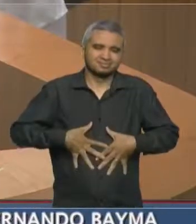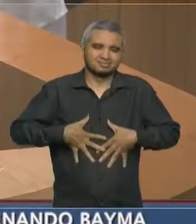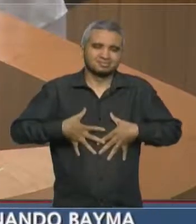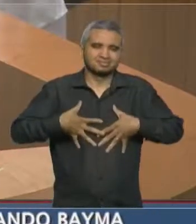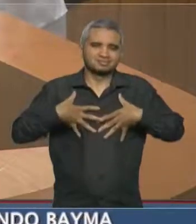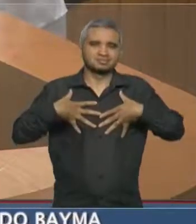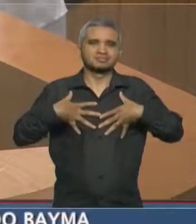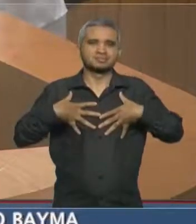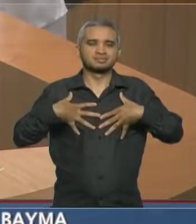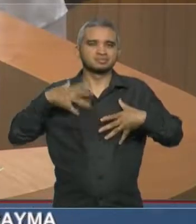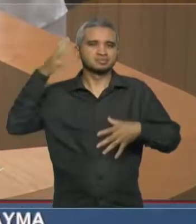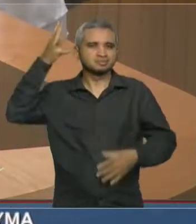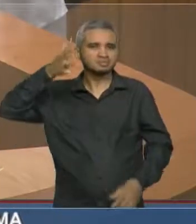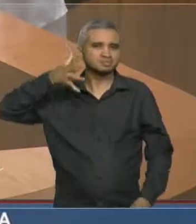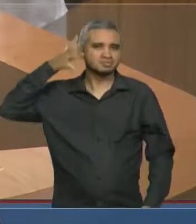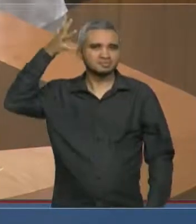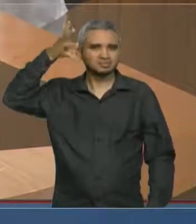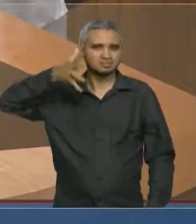proferir essas palavras